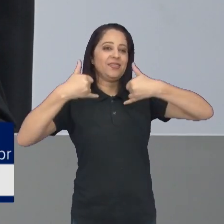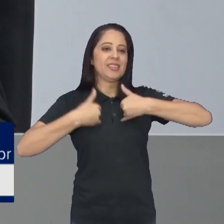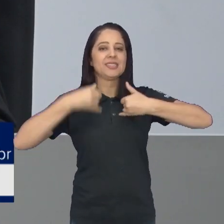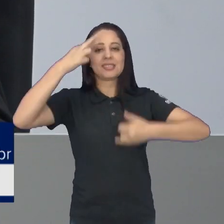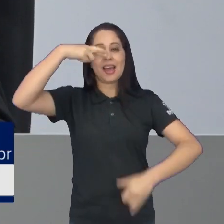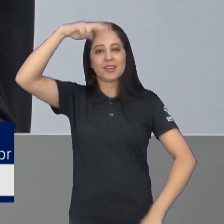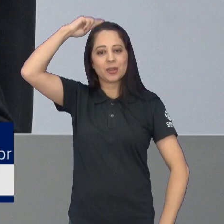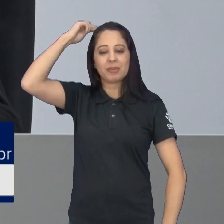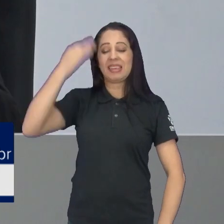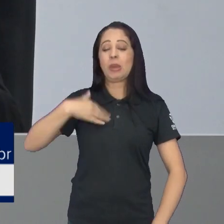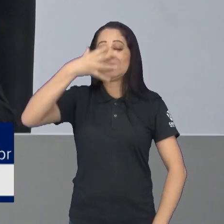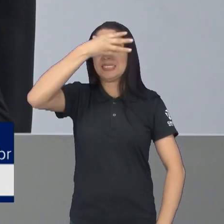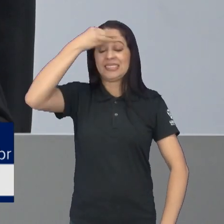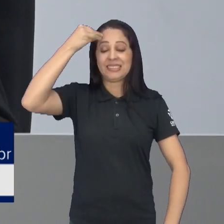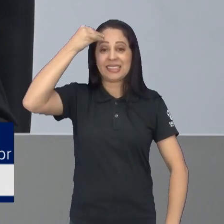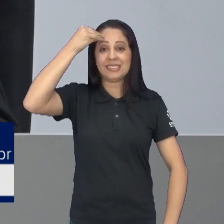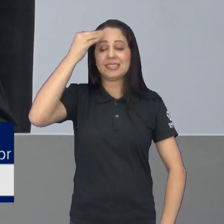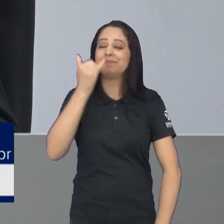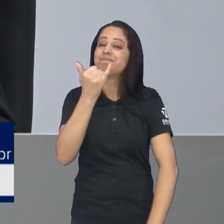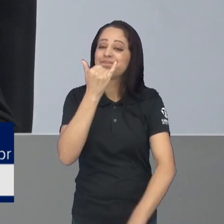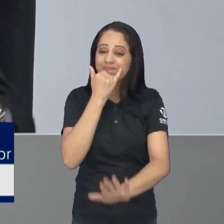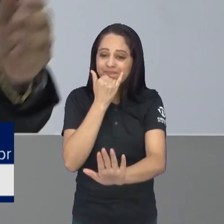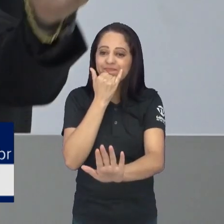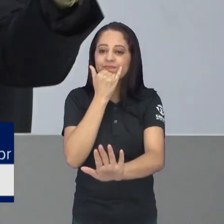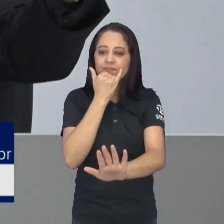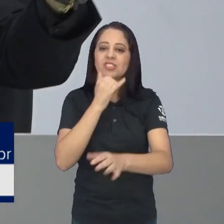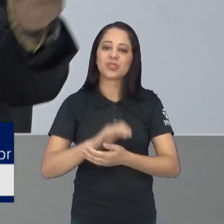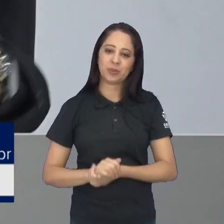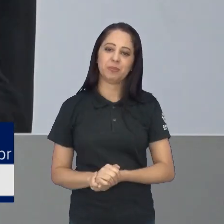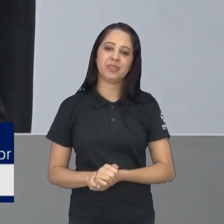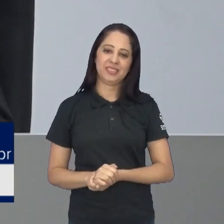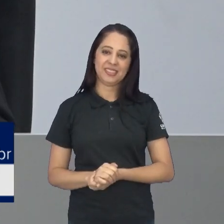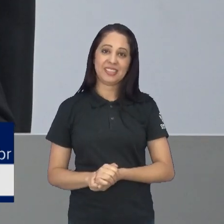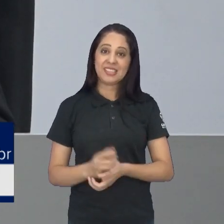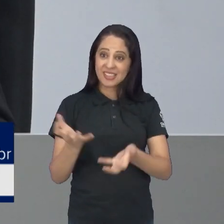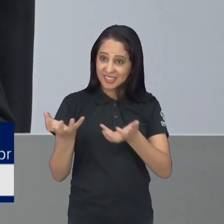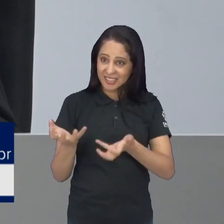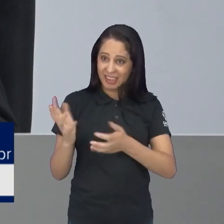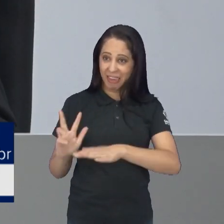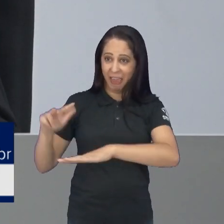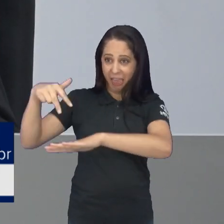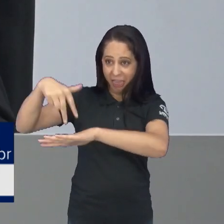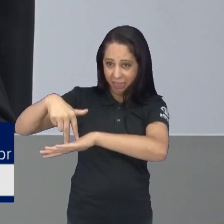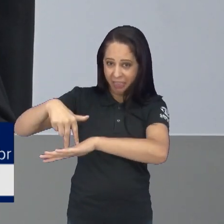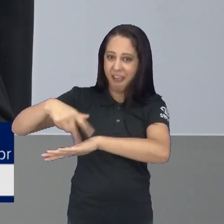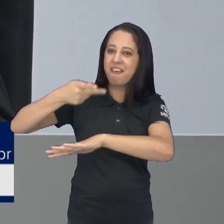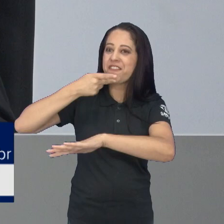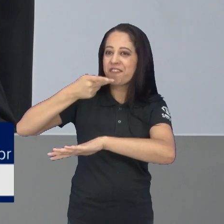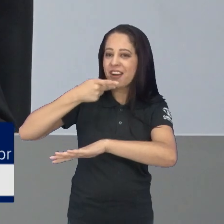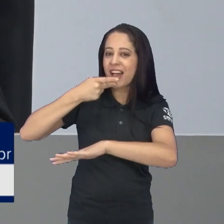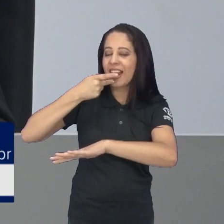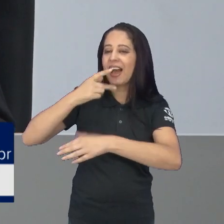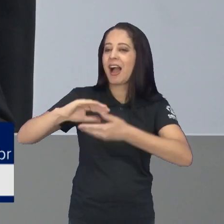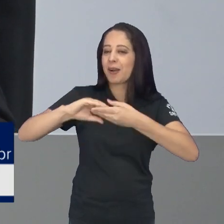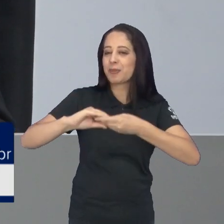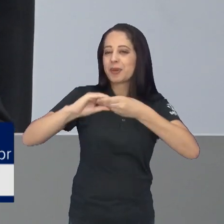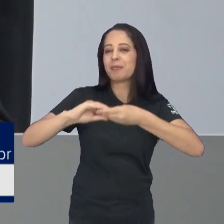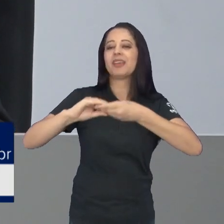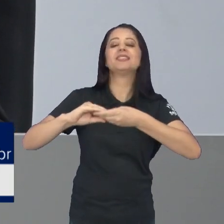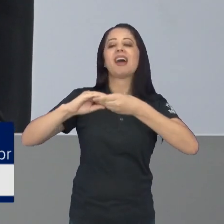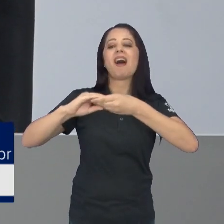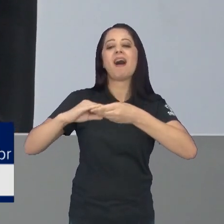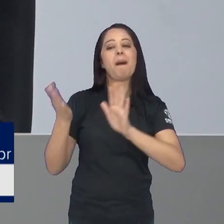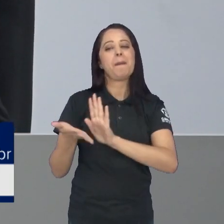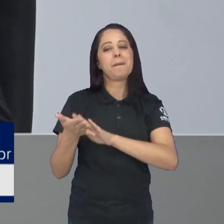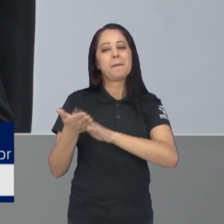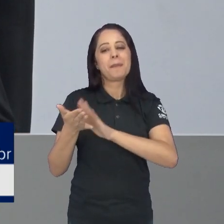no esquecimento, então peço desculpa a Vossa Excelência. Se Vossa Excelência quiser usar a parte para cumprimentar o que Vossa Excelência ia